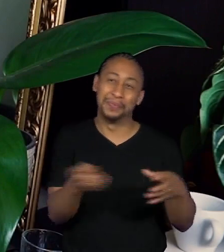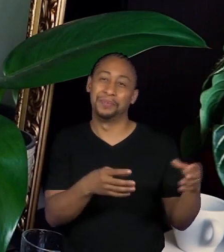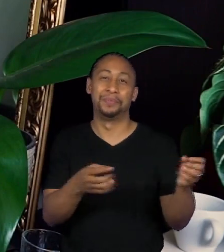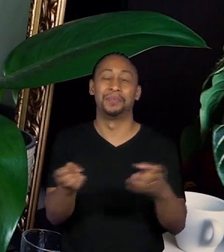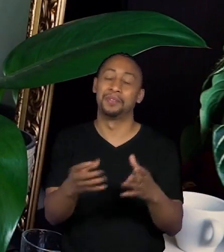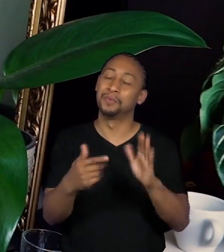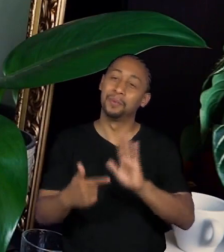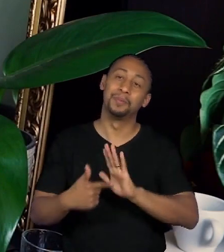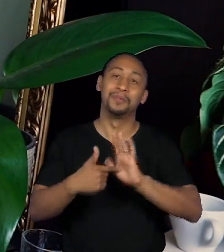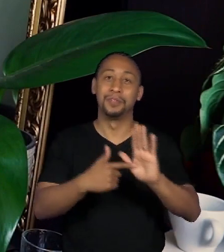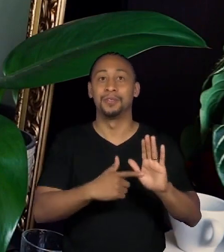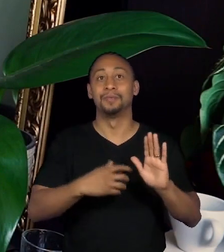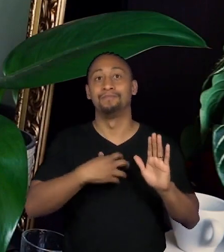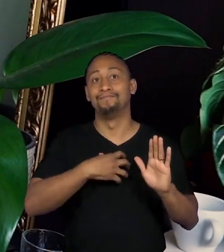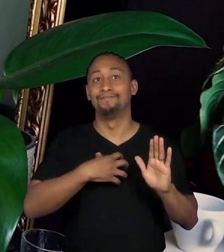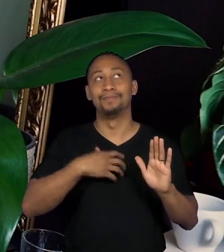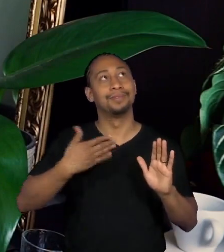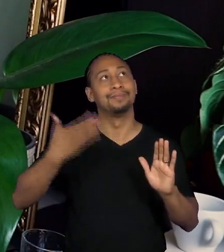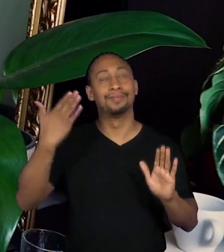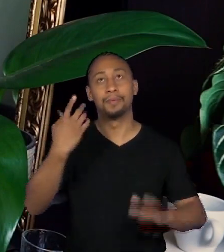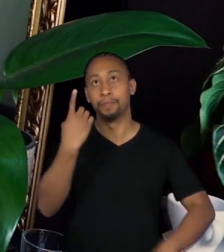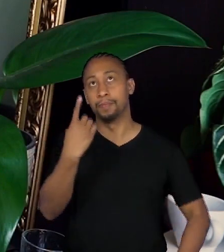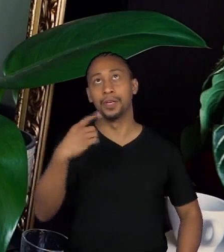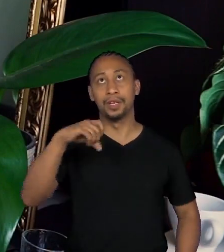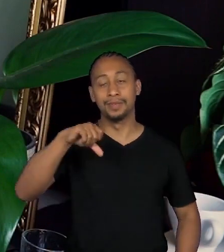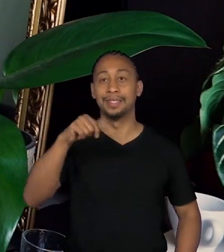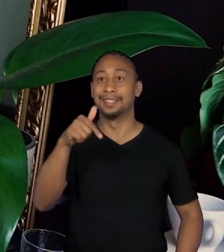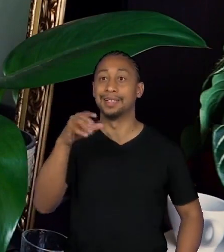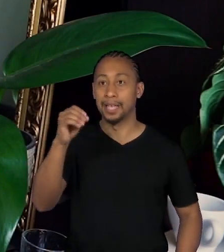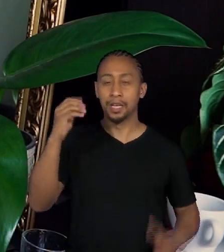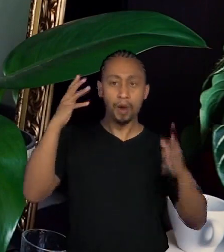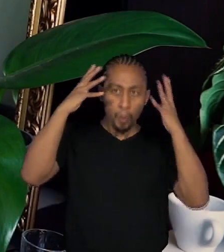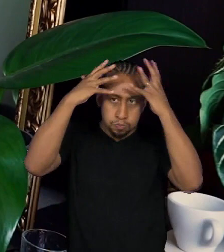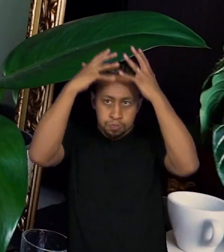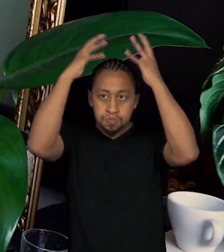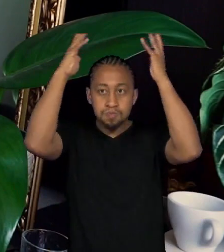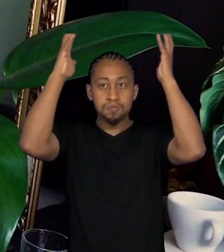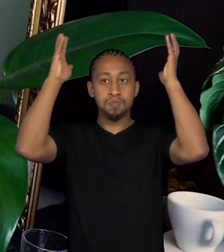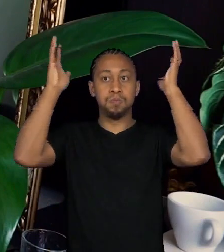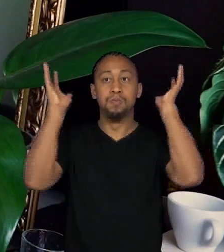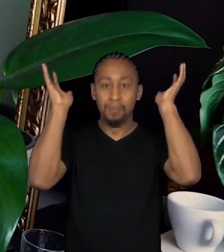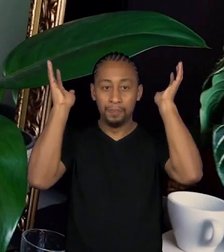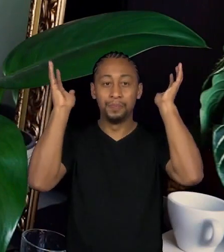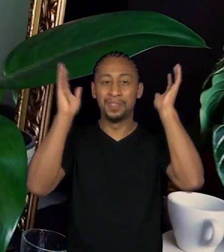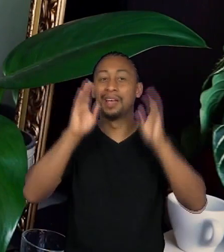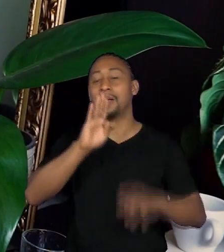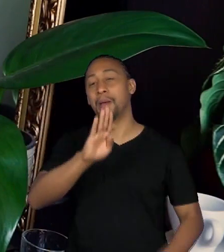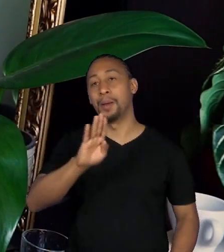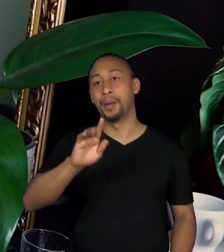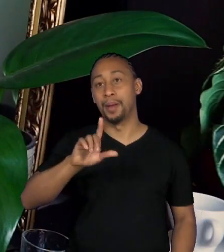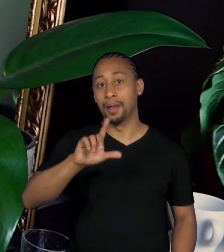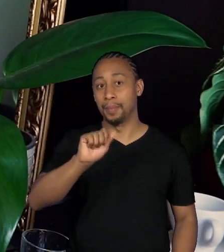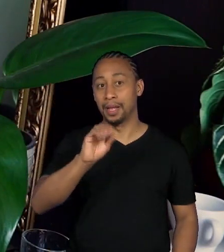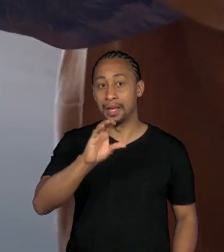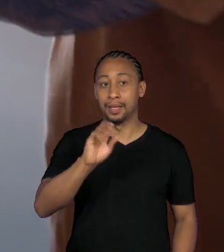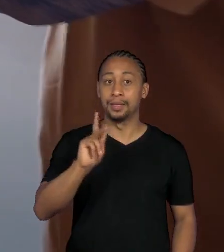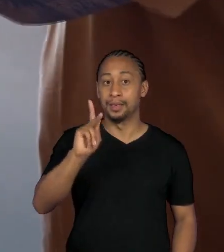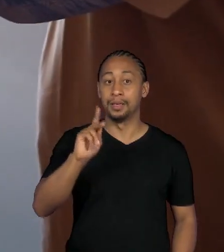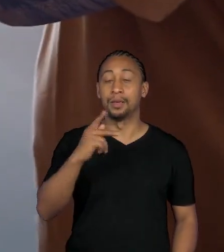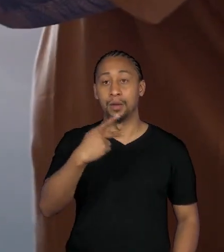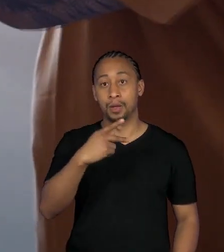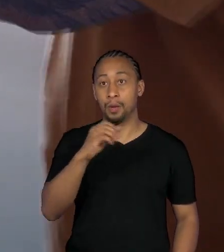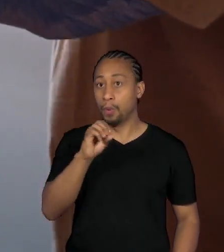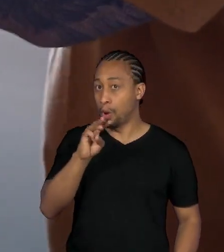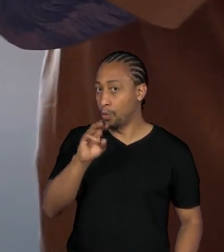fazem voltar da década de 1970, que é o Black Power, que é o que a gente chama também, hoje em dia, de cacho aberto. Um